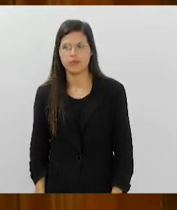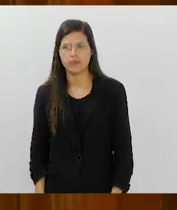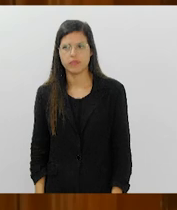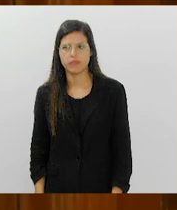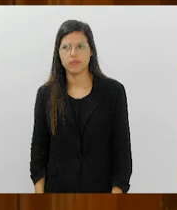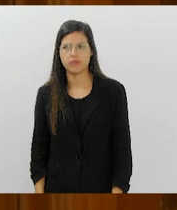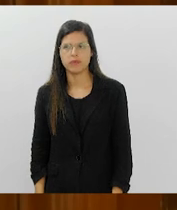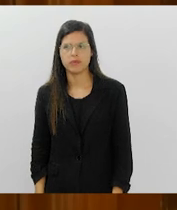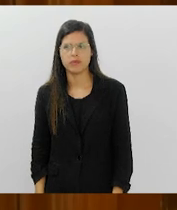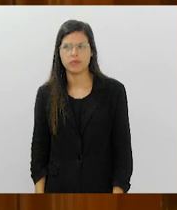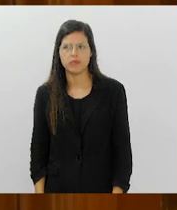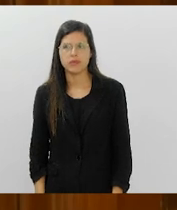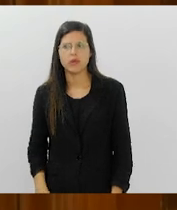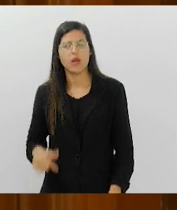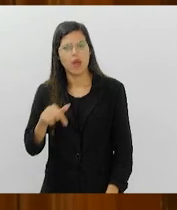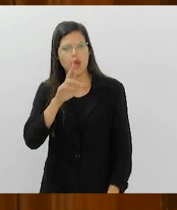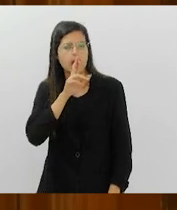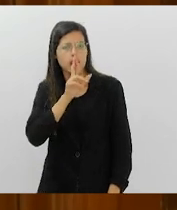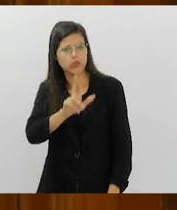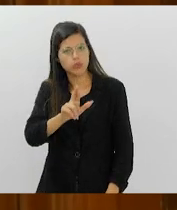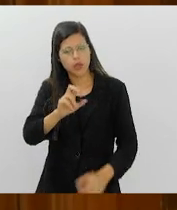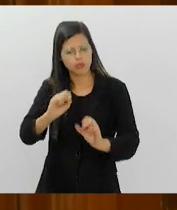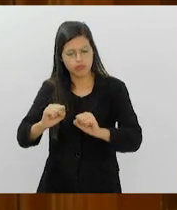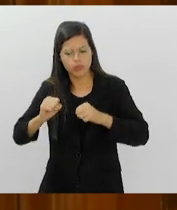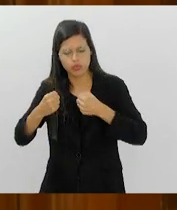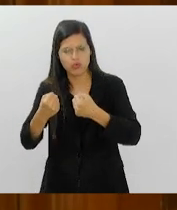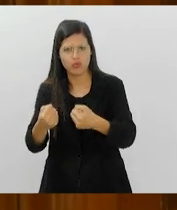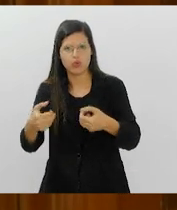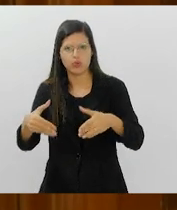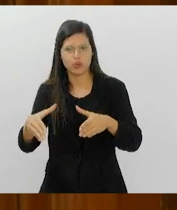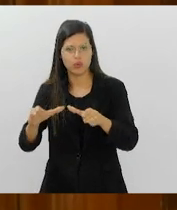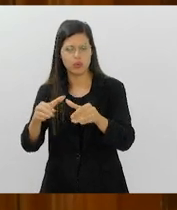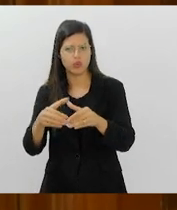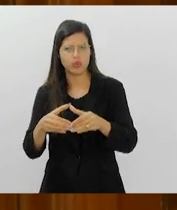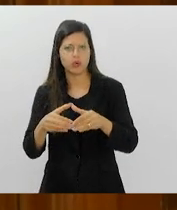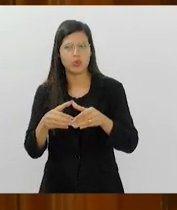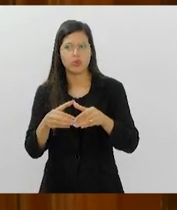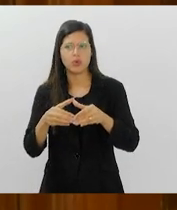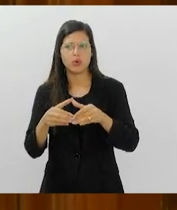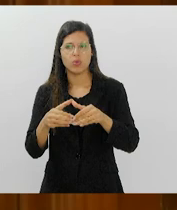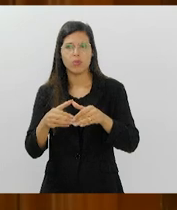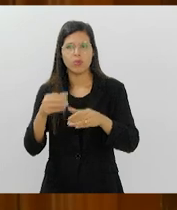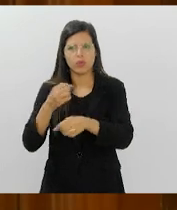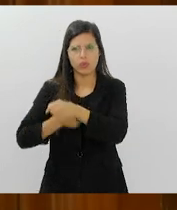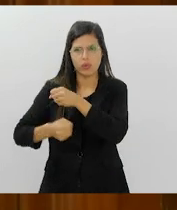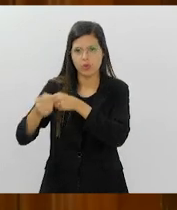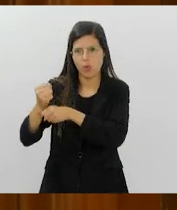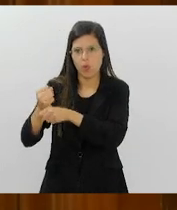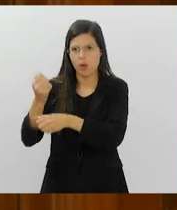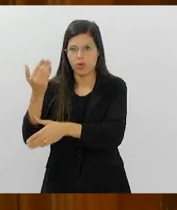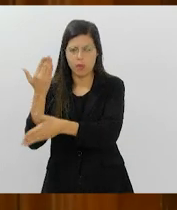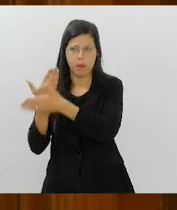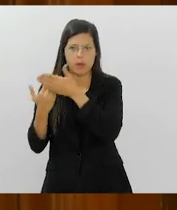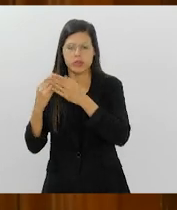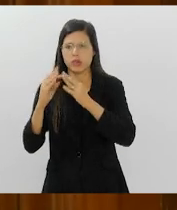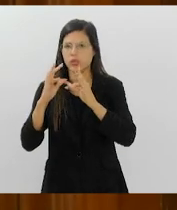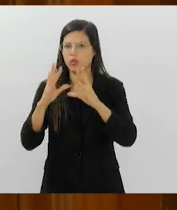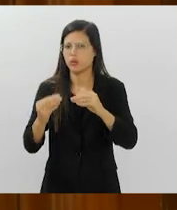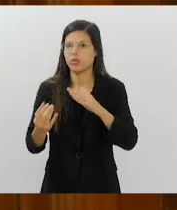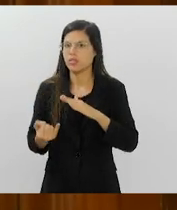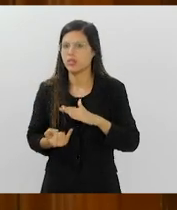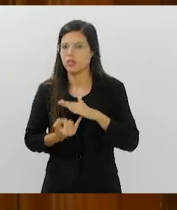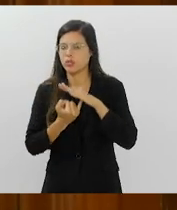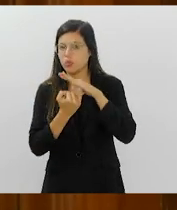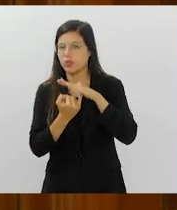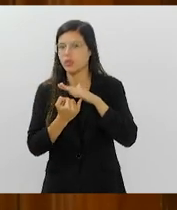foram resultado do esforço coletivo do ano passado, de todas as instituições. E